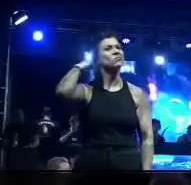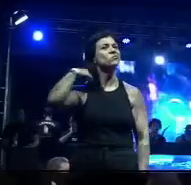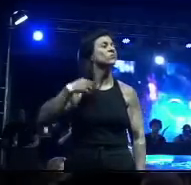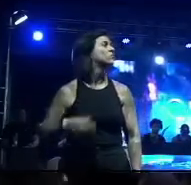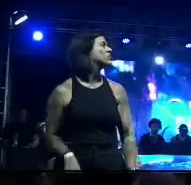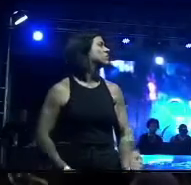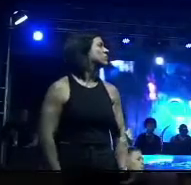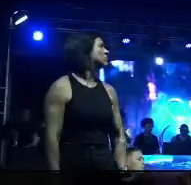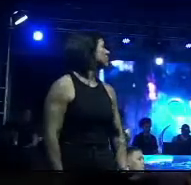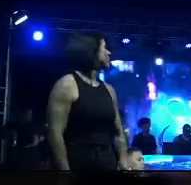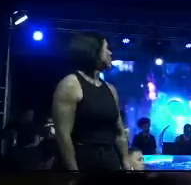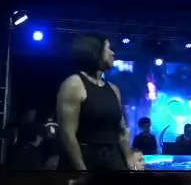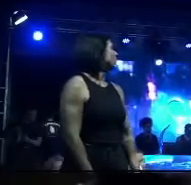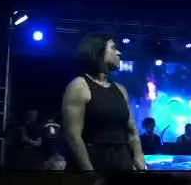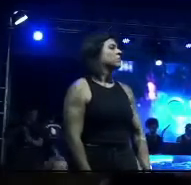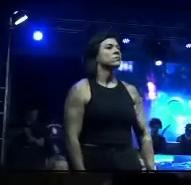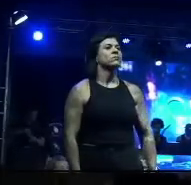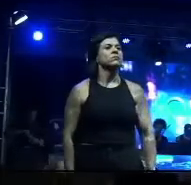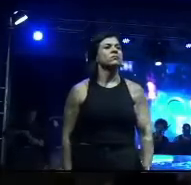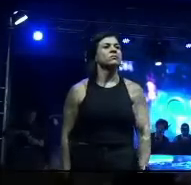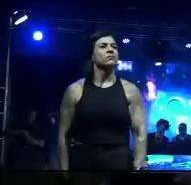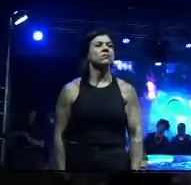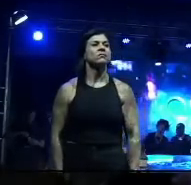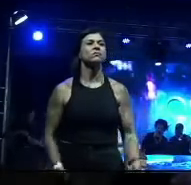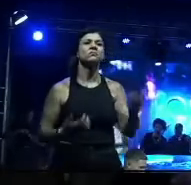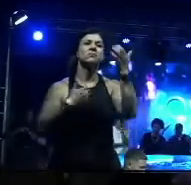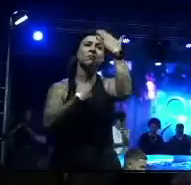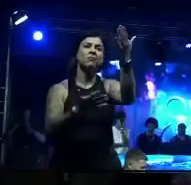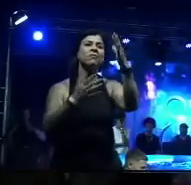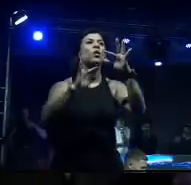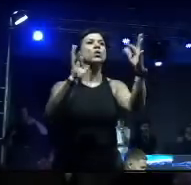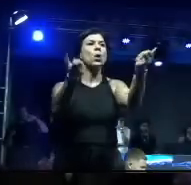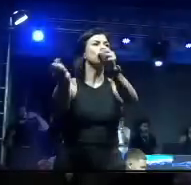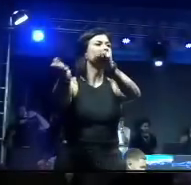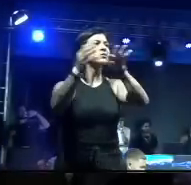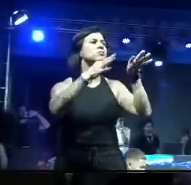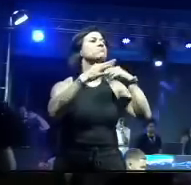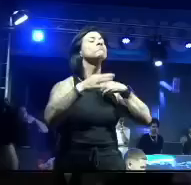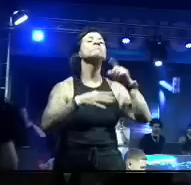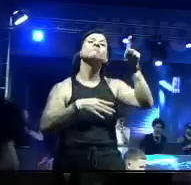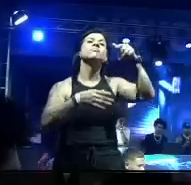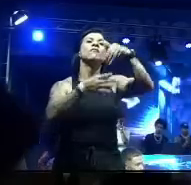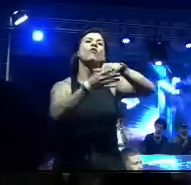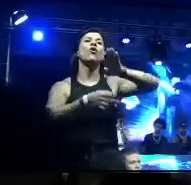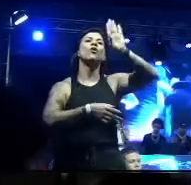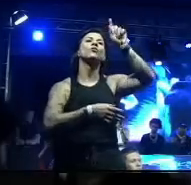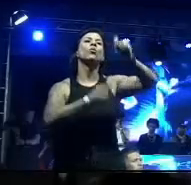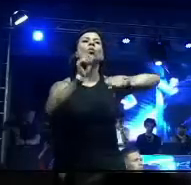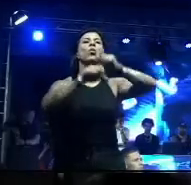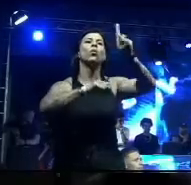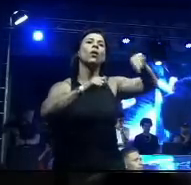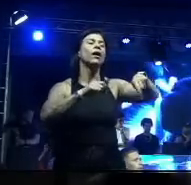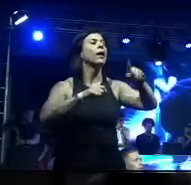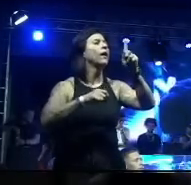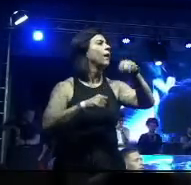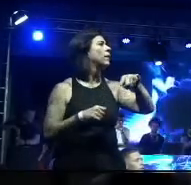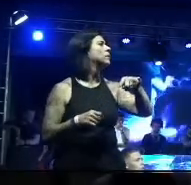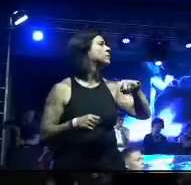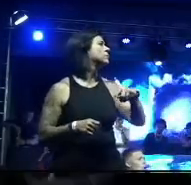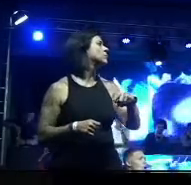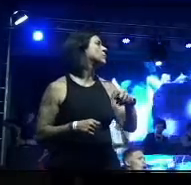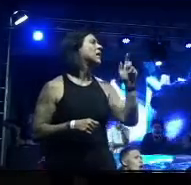Acabou Bora lá, feijão Gratidão, cara não que prestou atenção Vamos à votação Por ordem de quem começou Barulho para as rimas de Nego drama